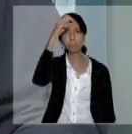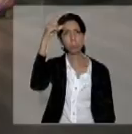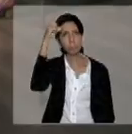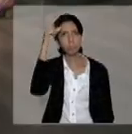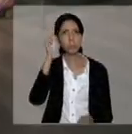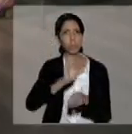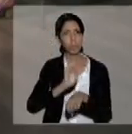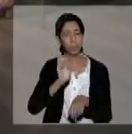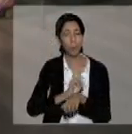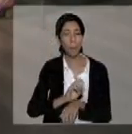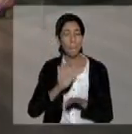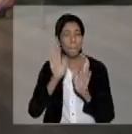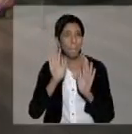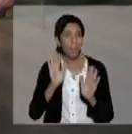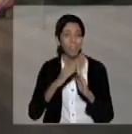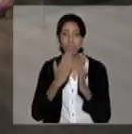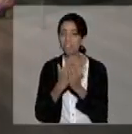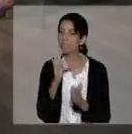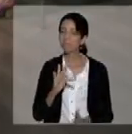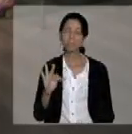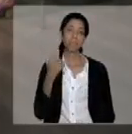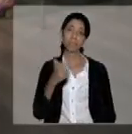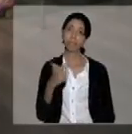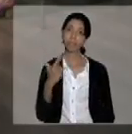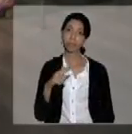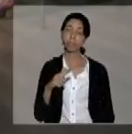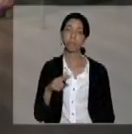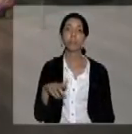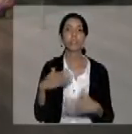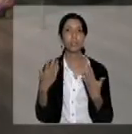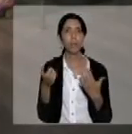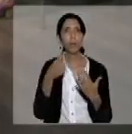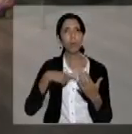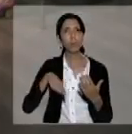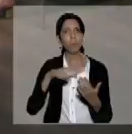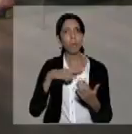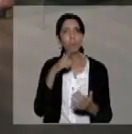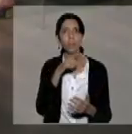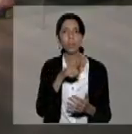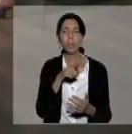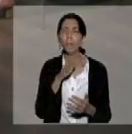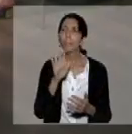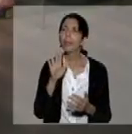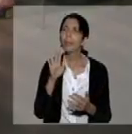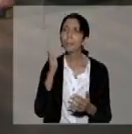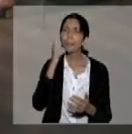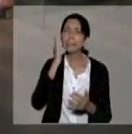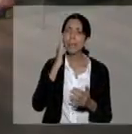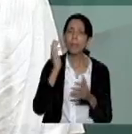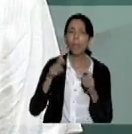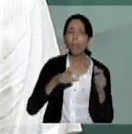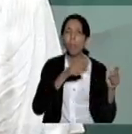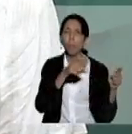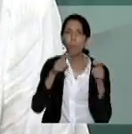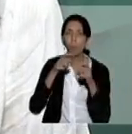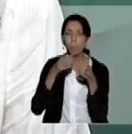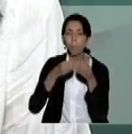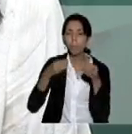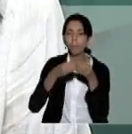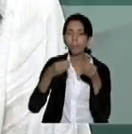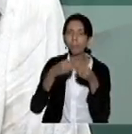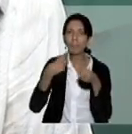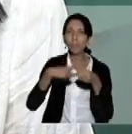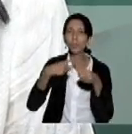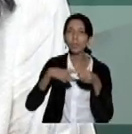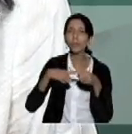estaduais, mas a rede federal não chegava lá. Então, para nós foi uma grande satisfação. Só para a gente localizar ali os municípios próximos,